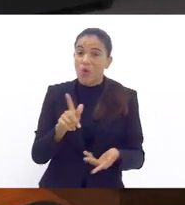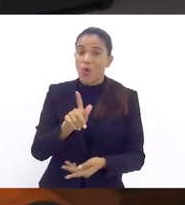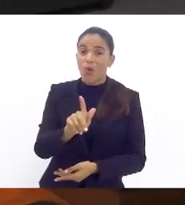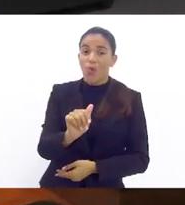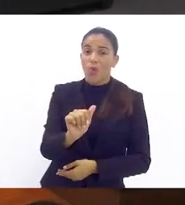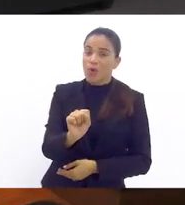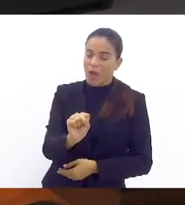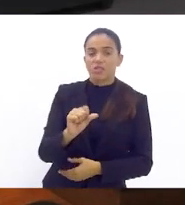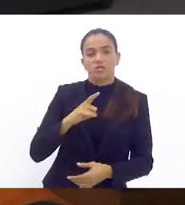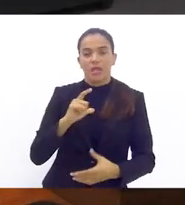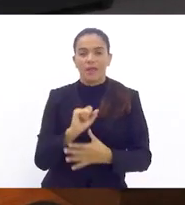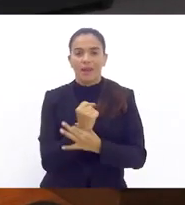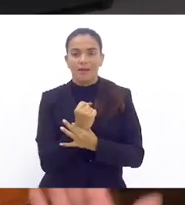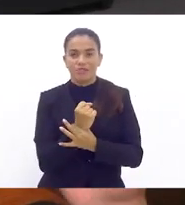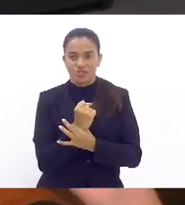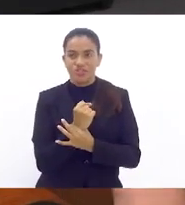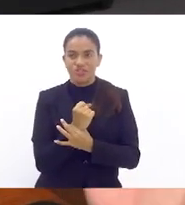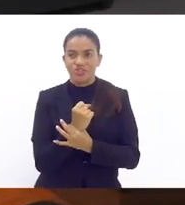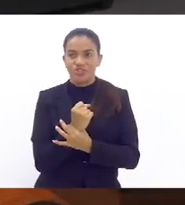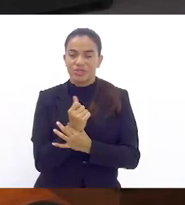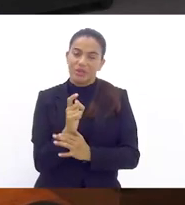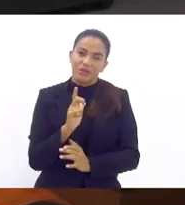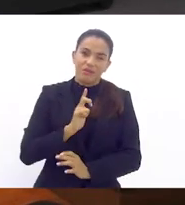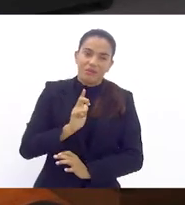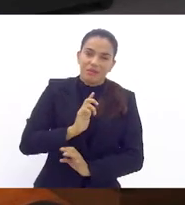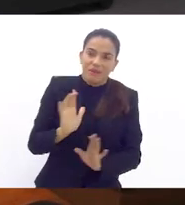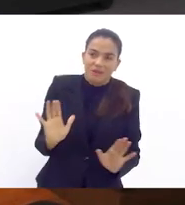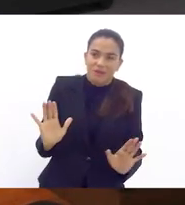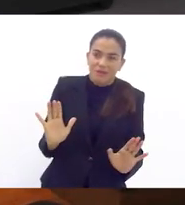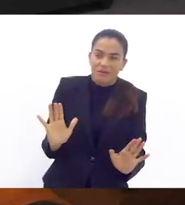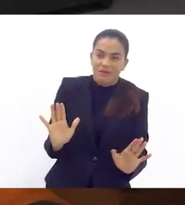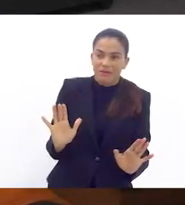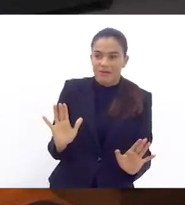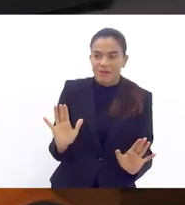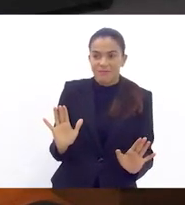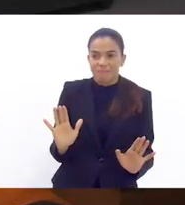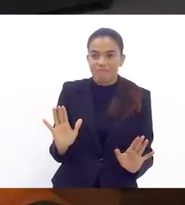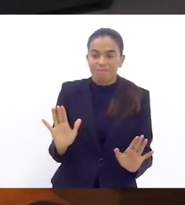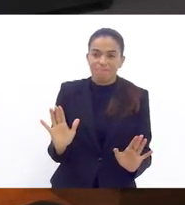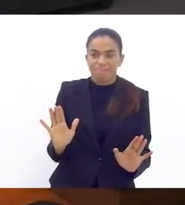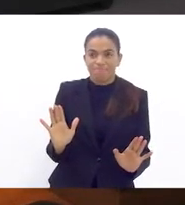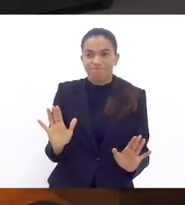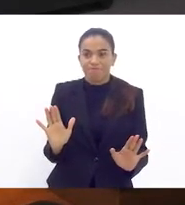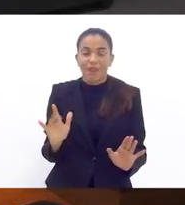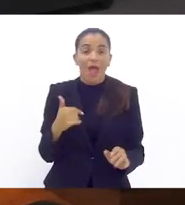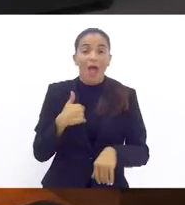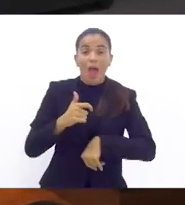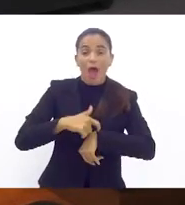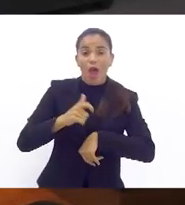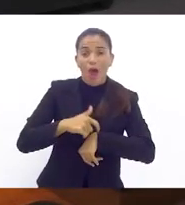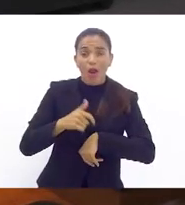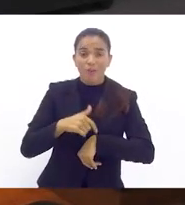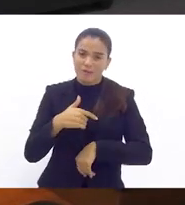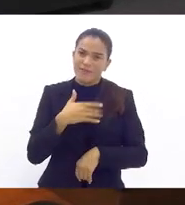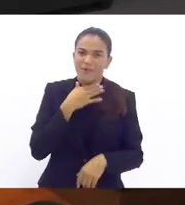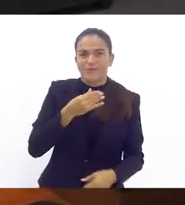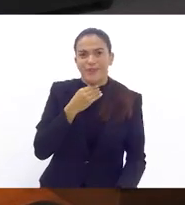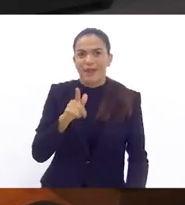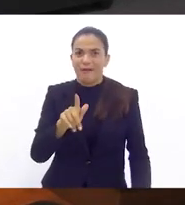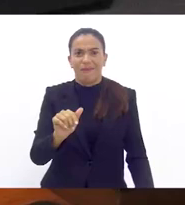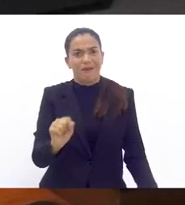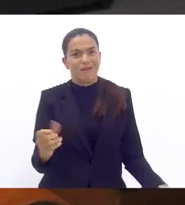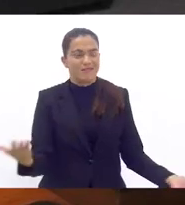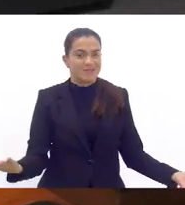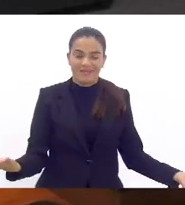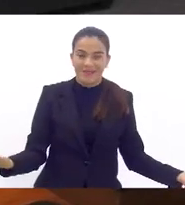é uma garantia. Se você... É uma garantia de que você não tenha falsificação de bebida, Acho que aí, a partir do momento que eles começaram a falsificar o gás, aí... Não,